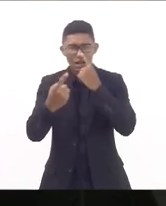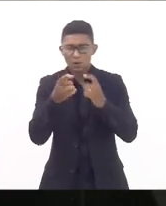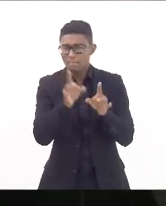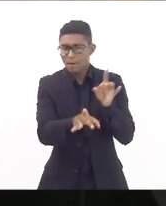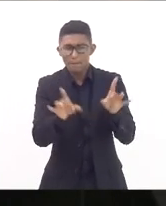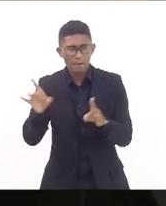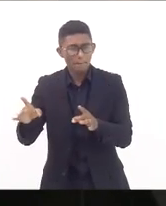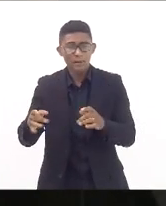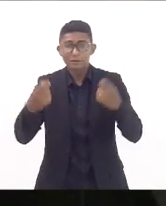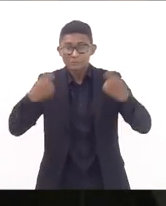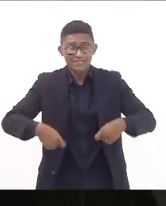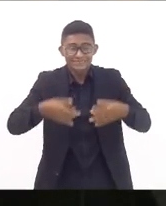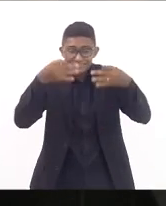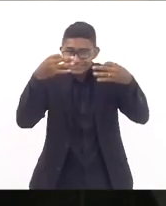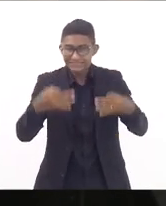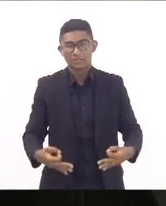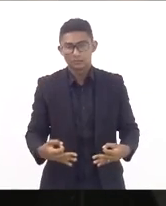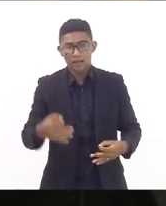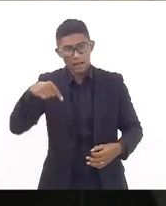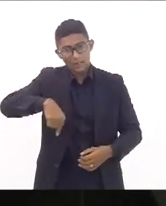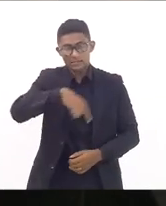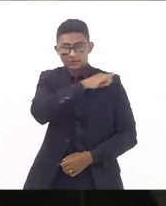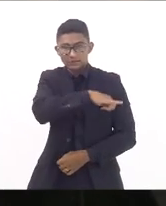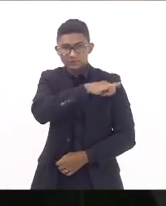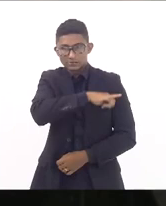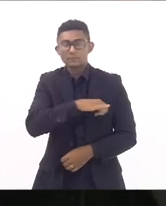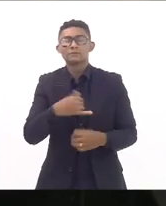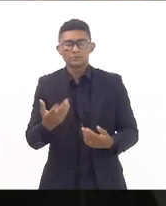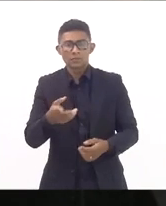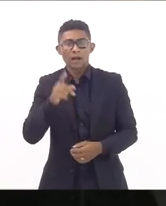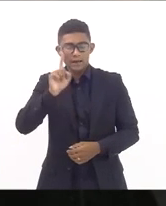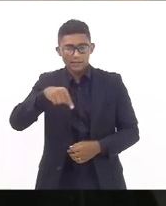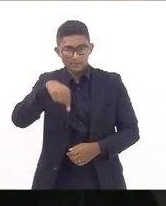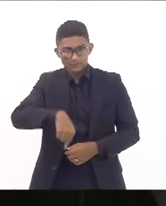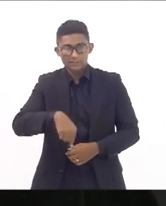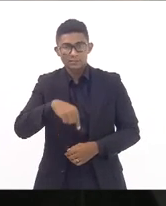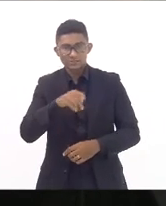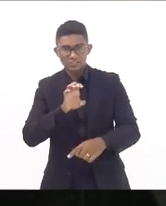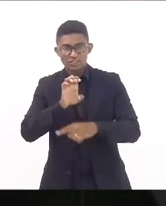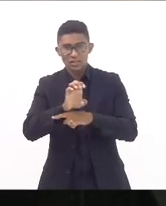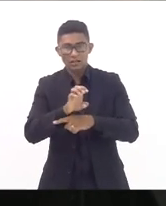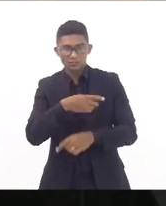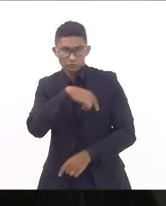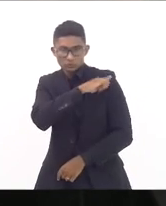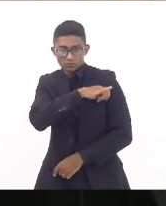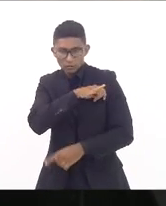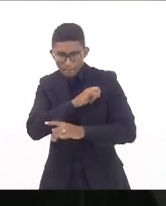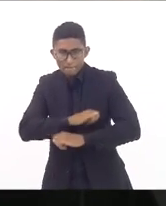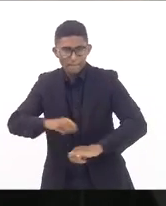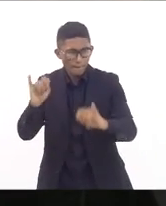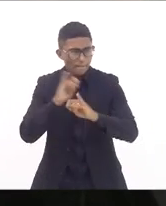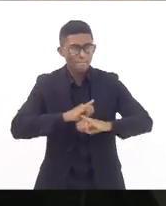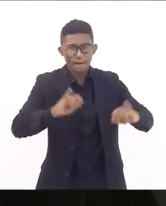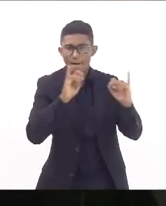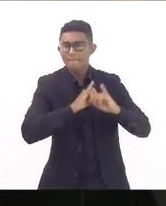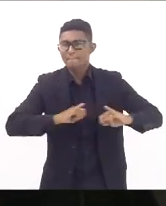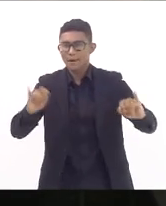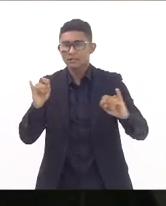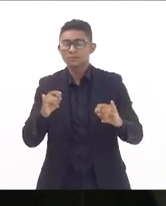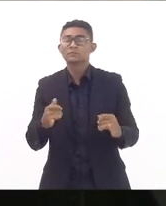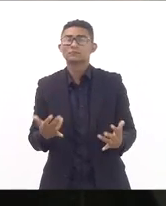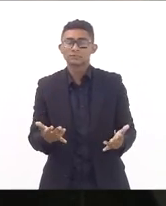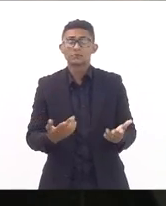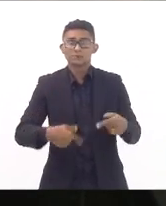no nosso estado do Rio de Janeiro. Ele institui essa campanha estadual, conscientizando o descarte do lixo eletrônico e, através